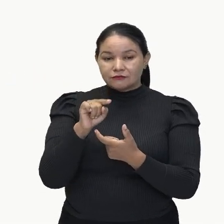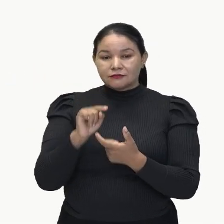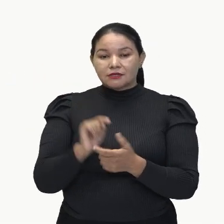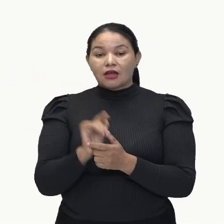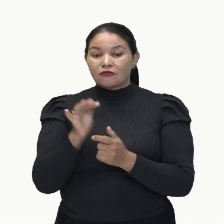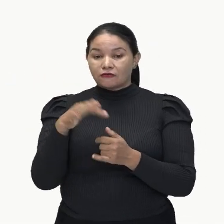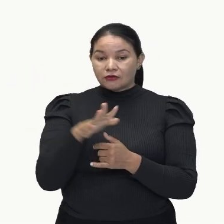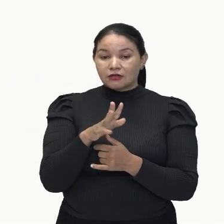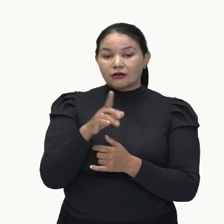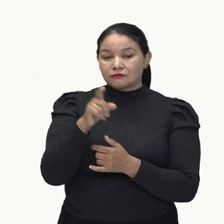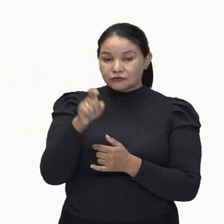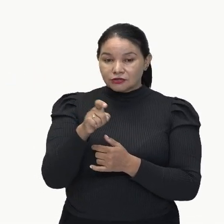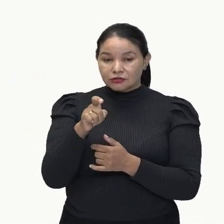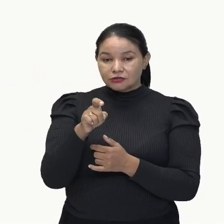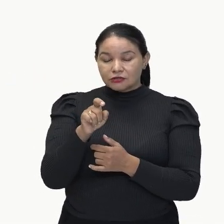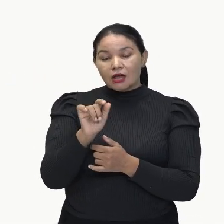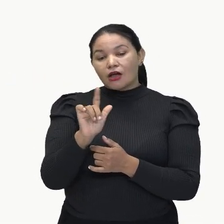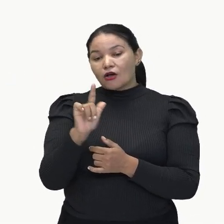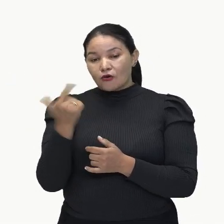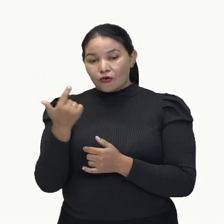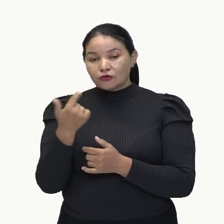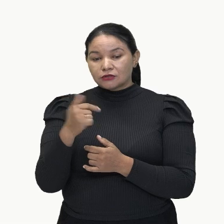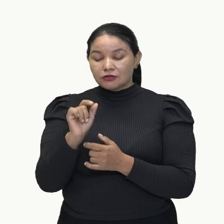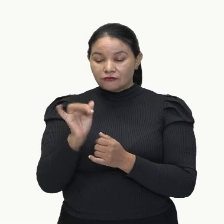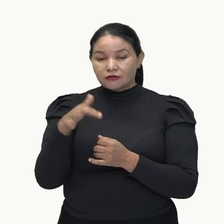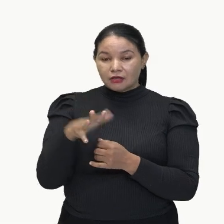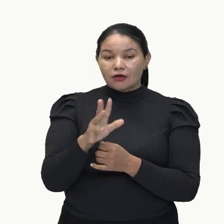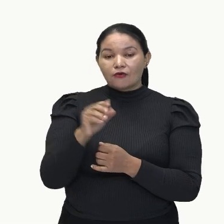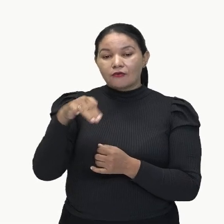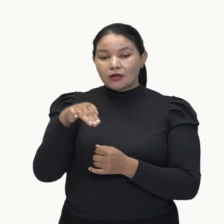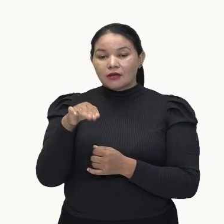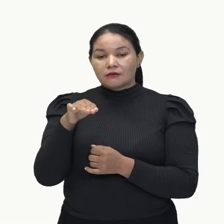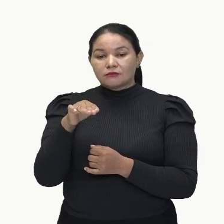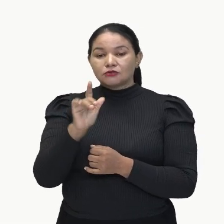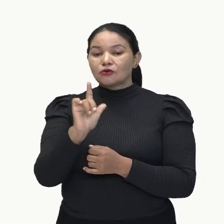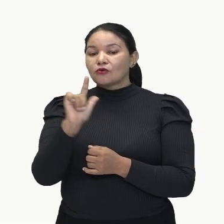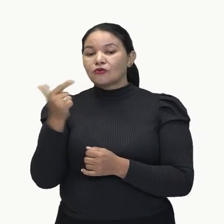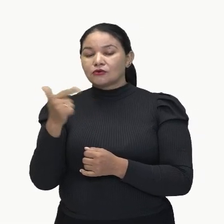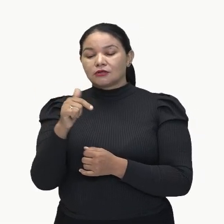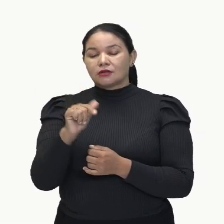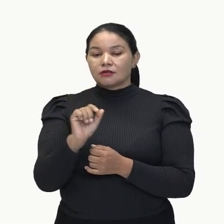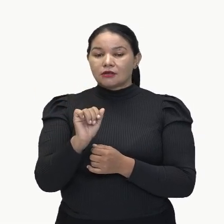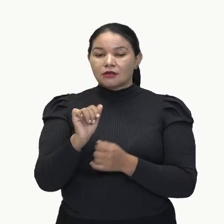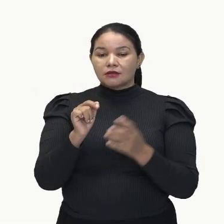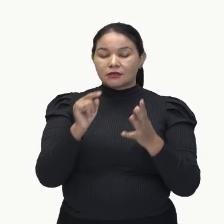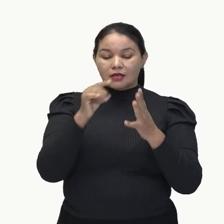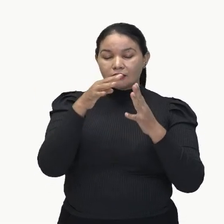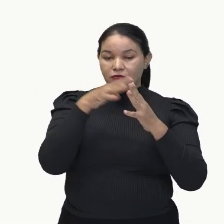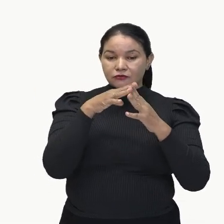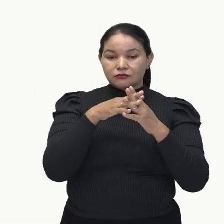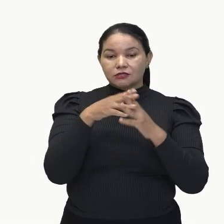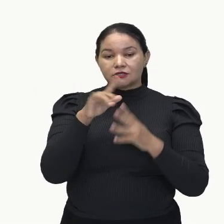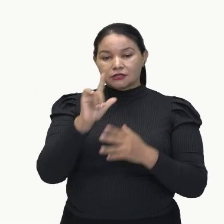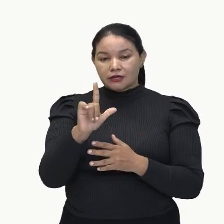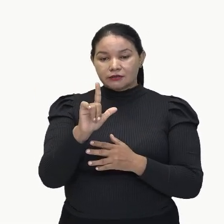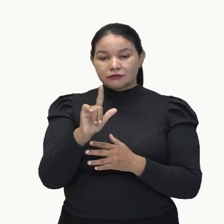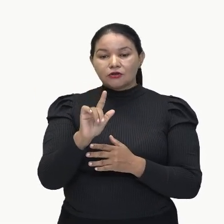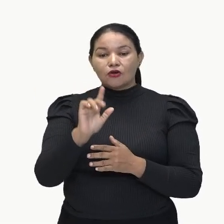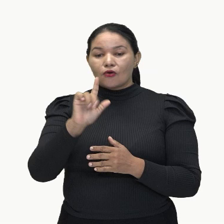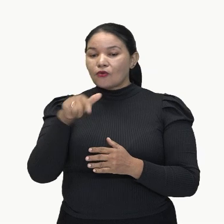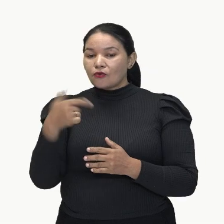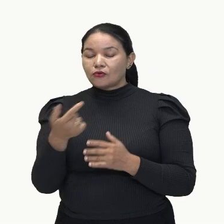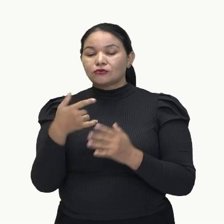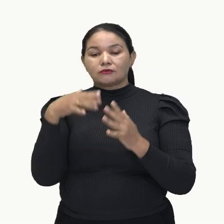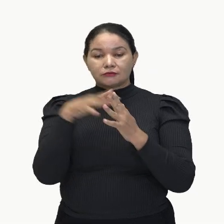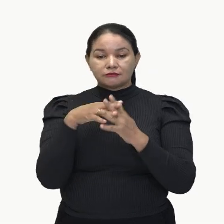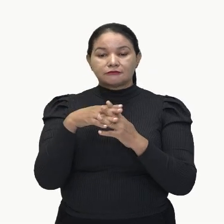termina na letra m a consoante né arbol na consoante L carácter consoante R